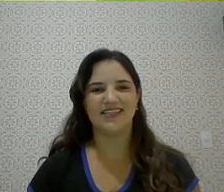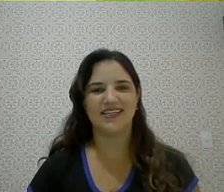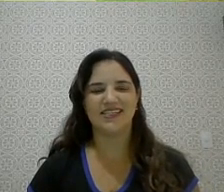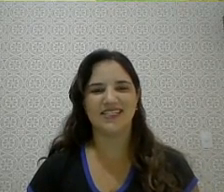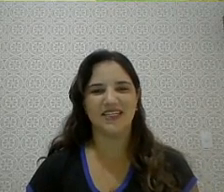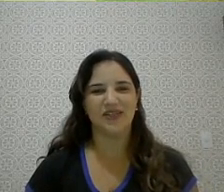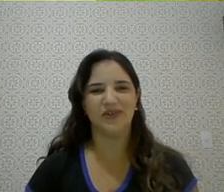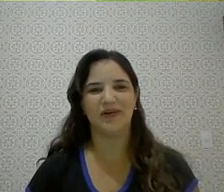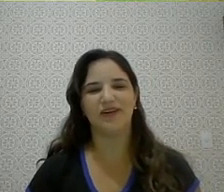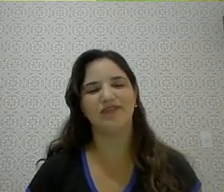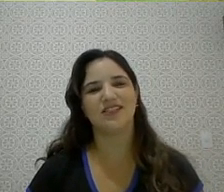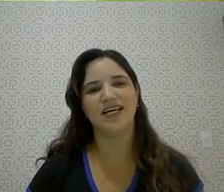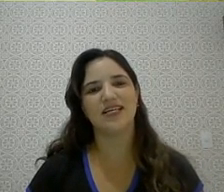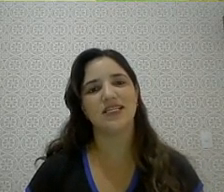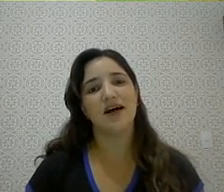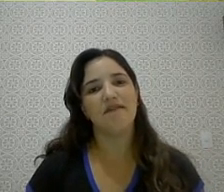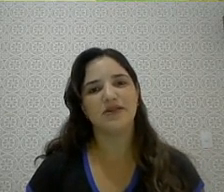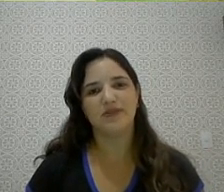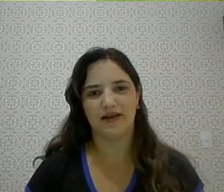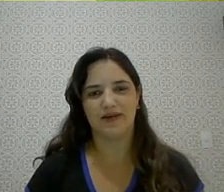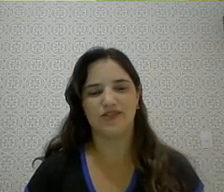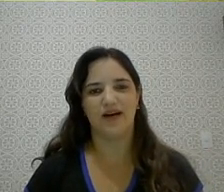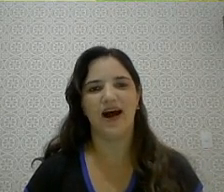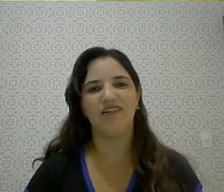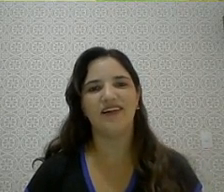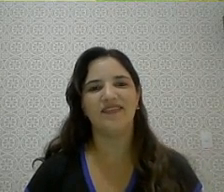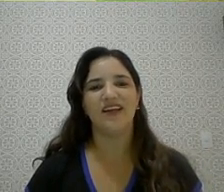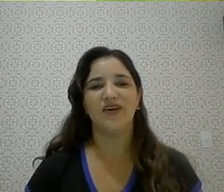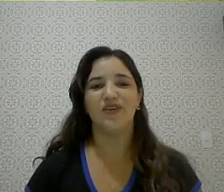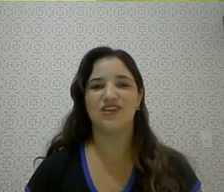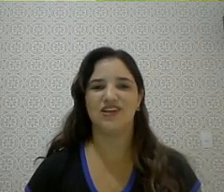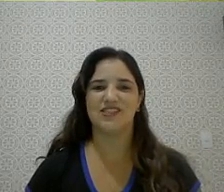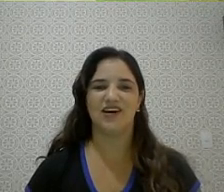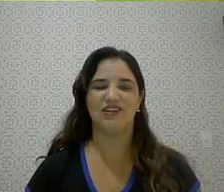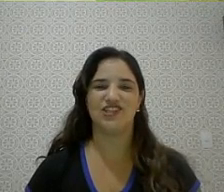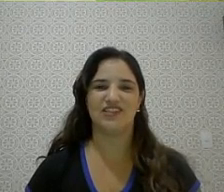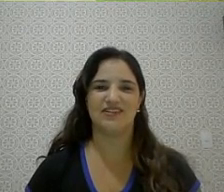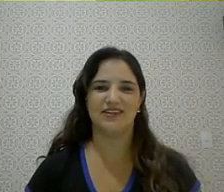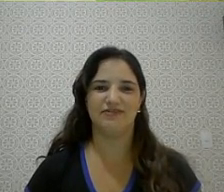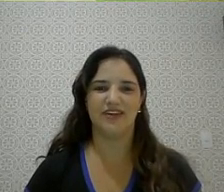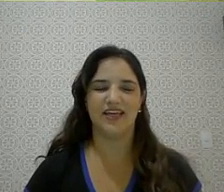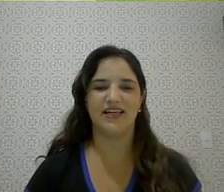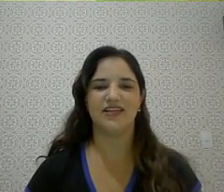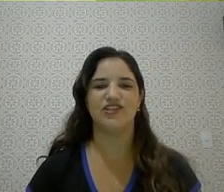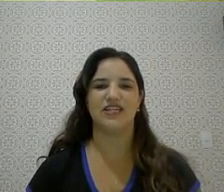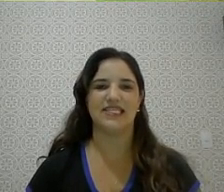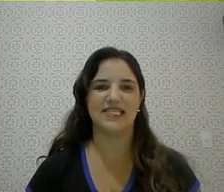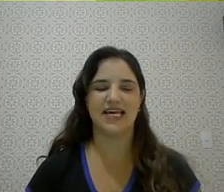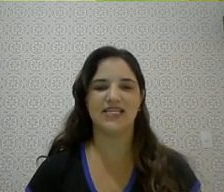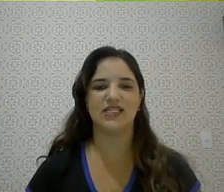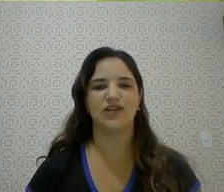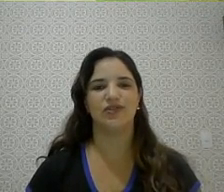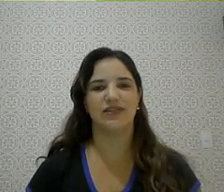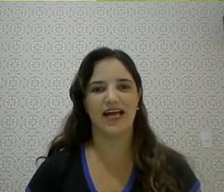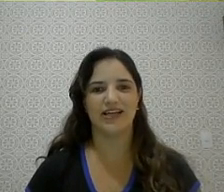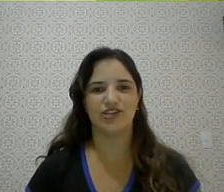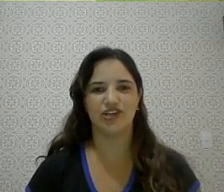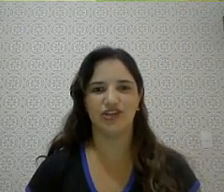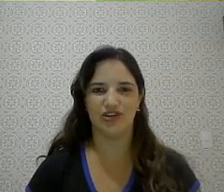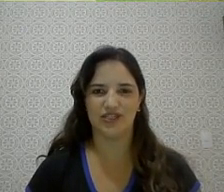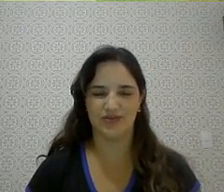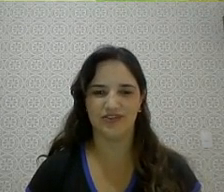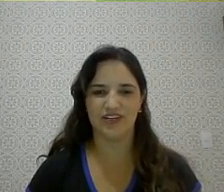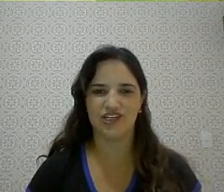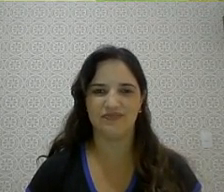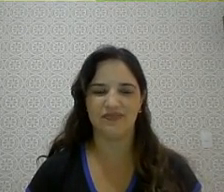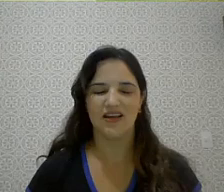Oi, crianças! Tudo bem com vocês? Vamos para mais uma aula. Hoje, nossa aula de terça-feira, dia 6 do 10